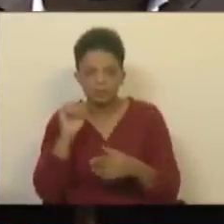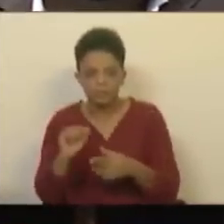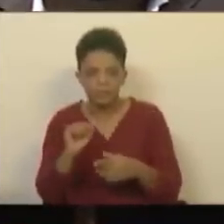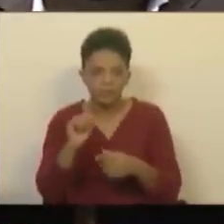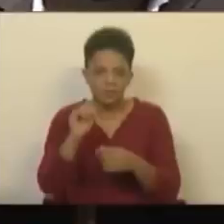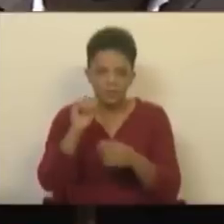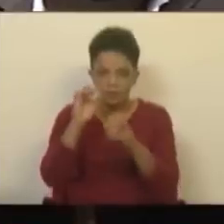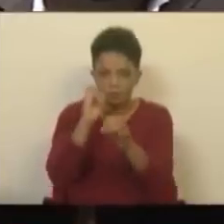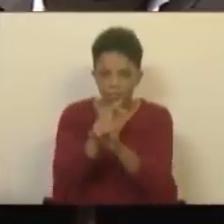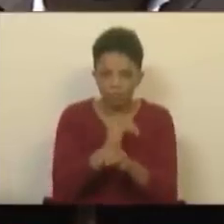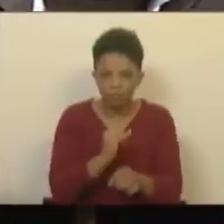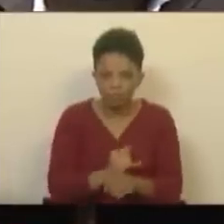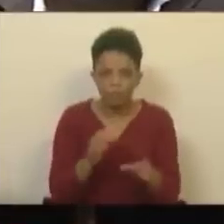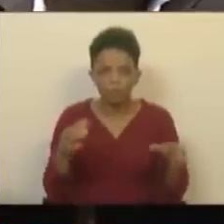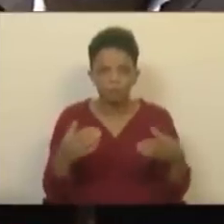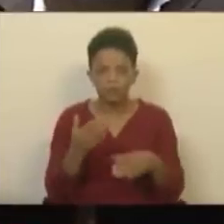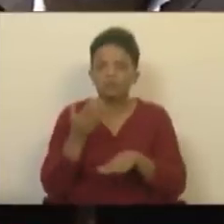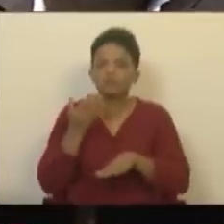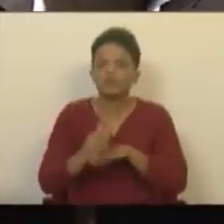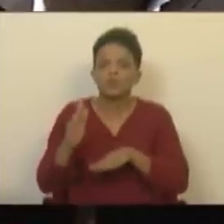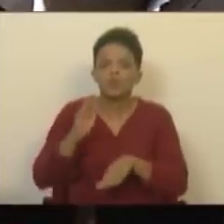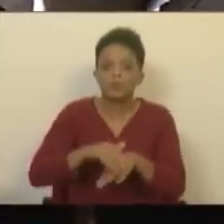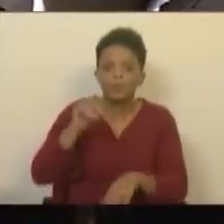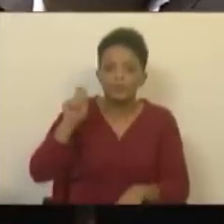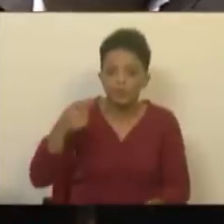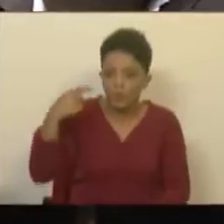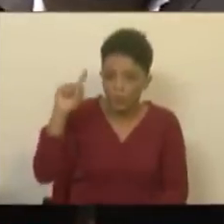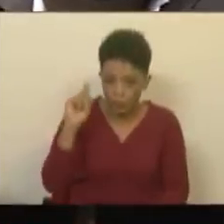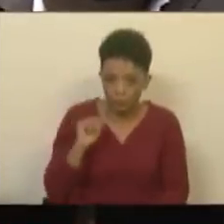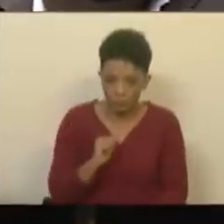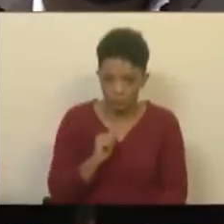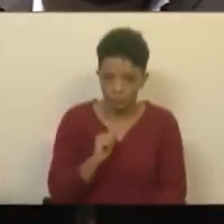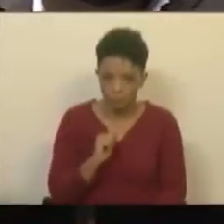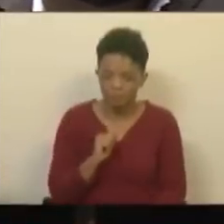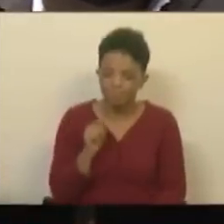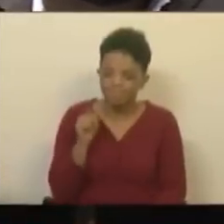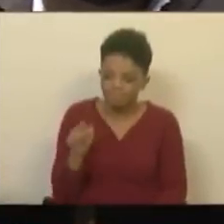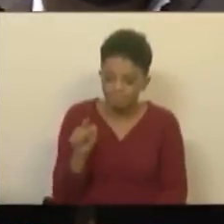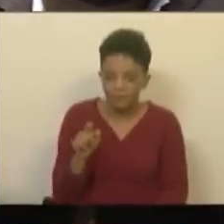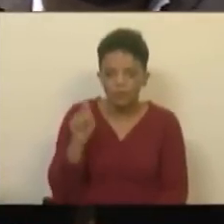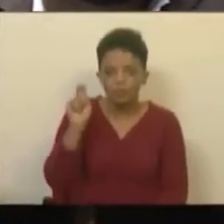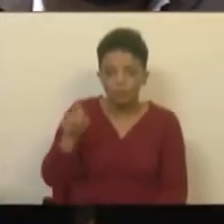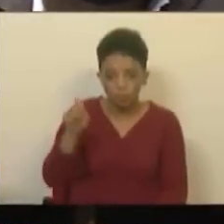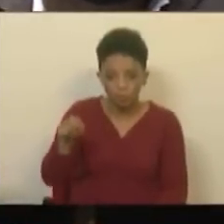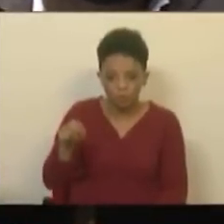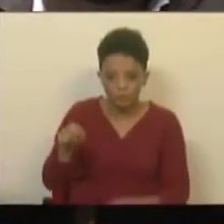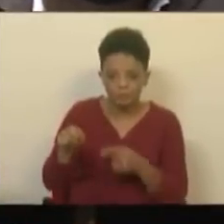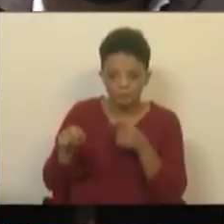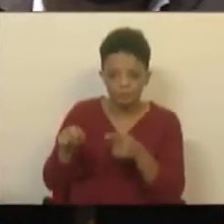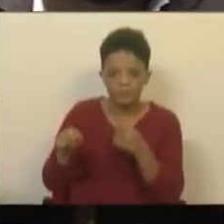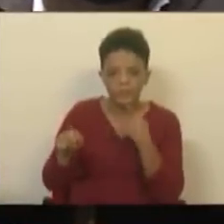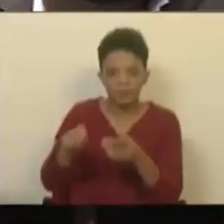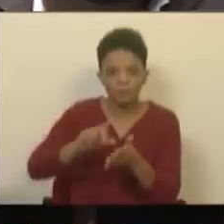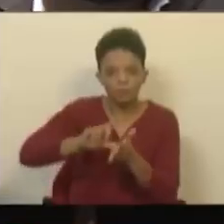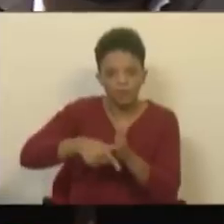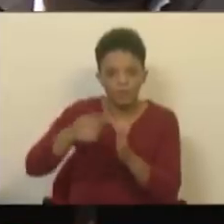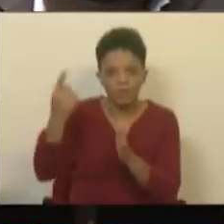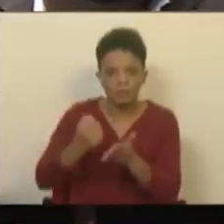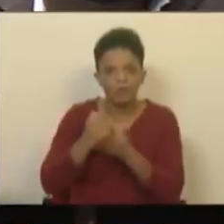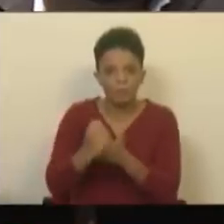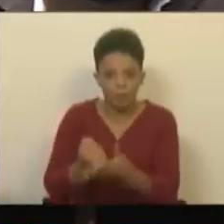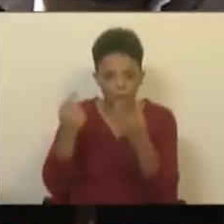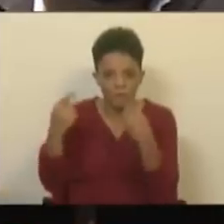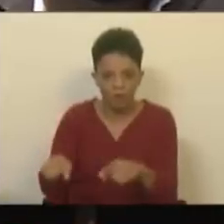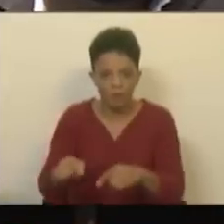da barraca das outras companhias não foram excluídos pelos juris foram considerados pelos juris os projetos que deviam ter